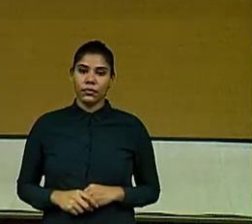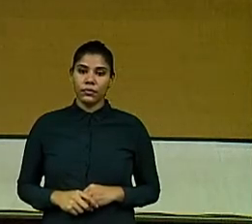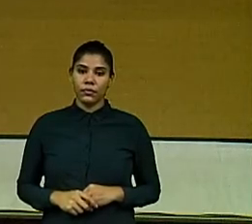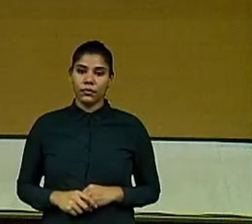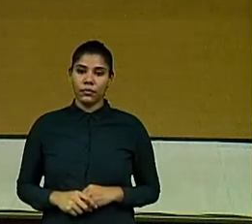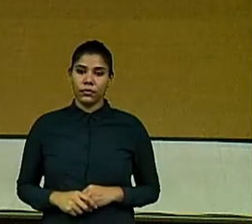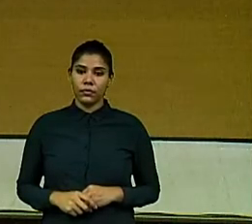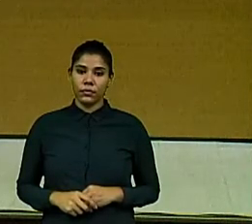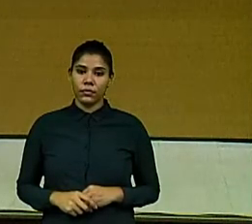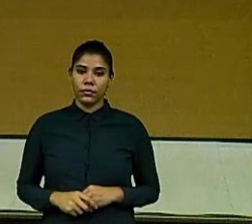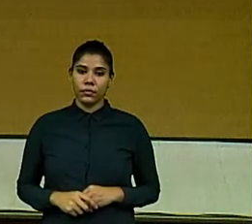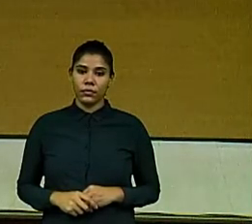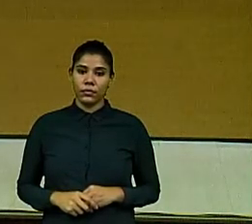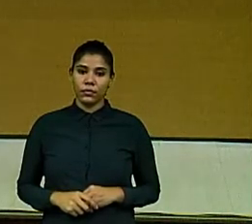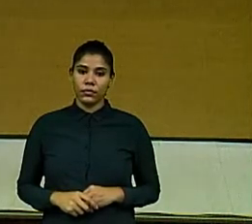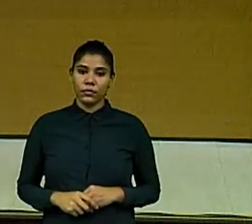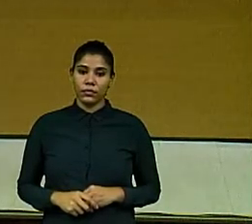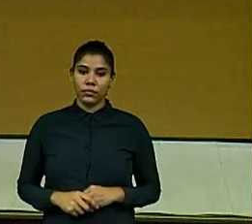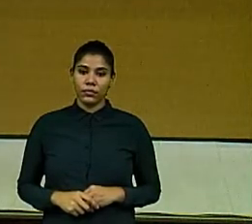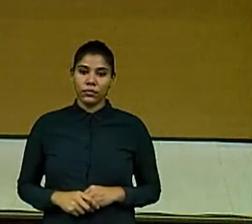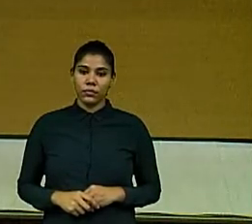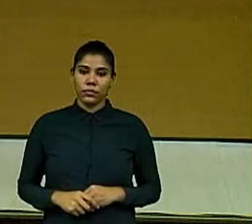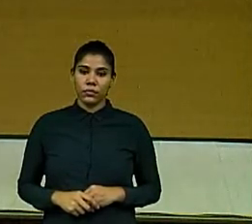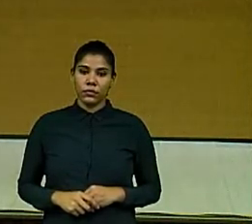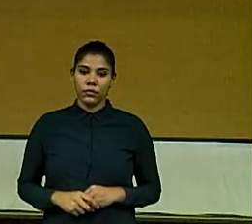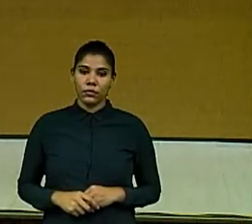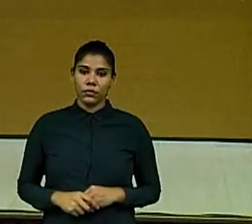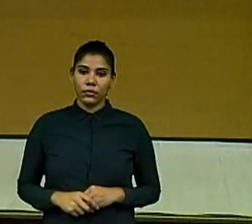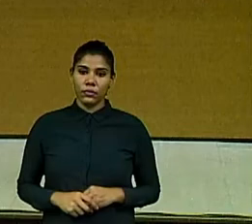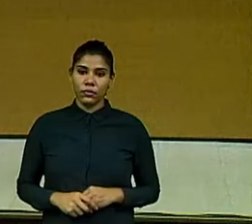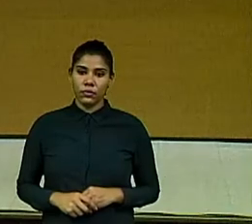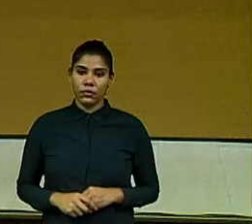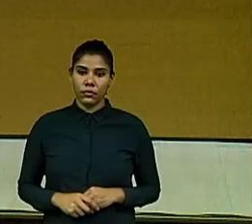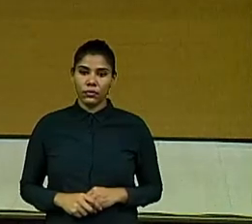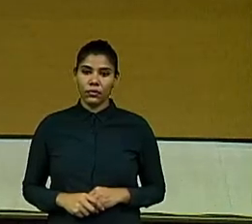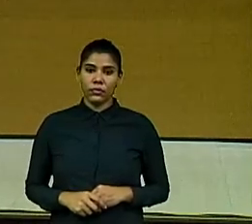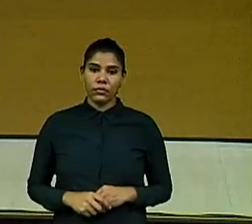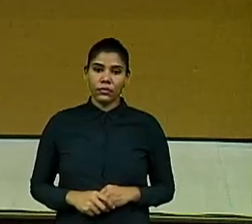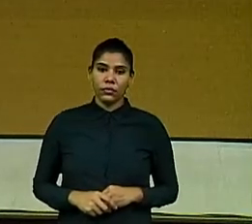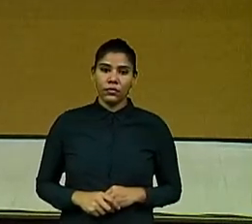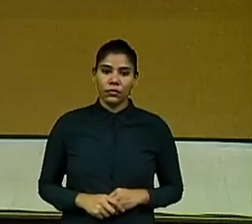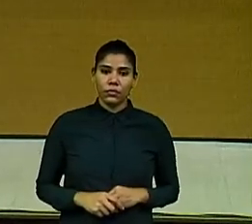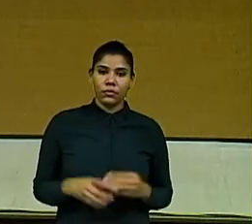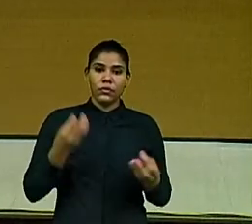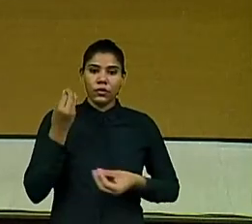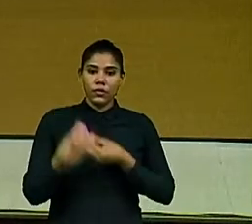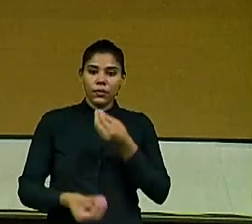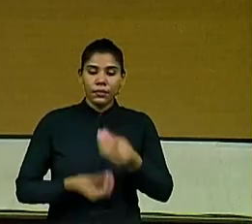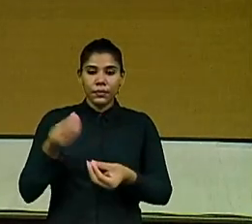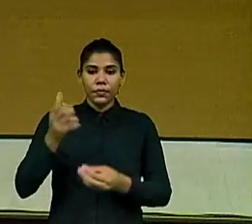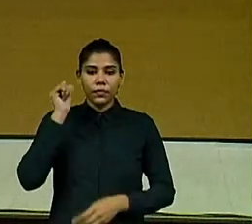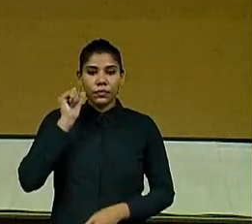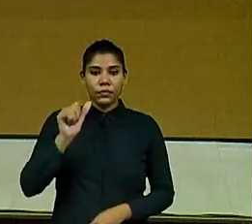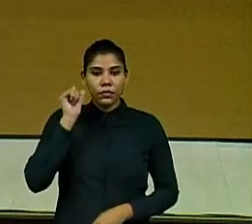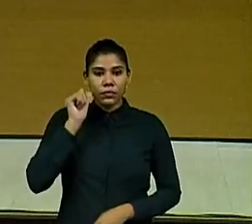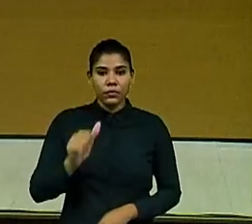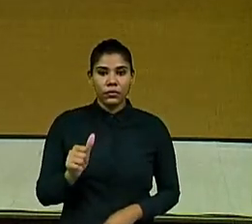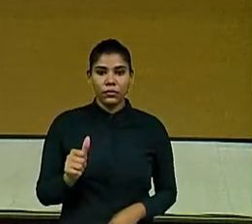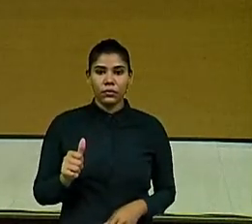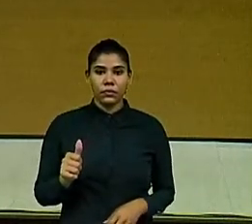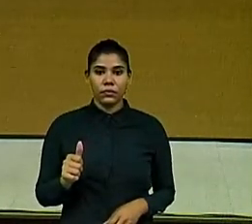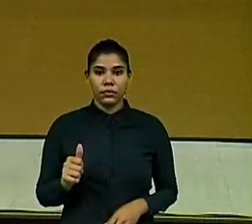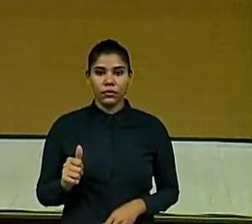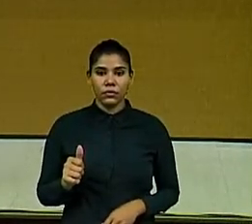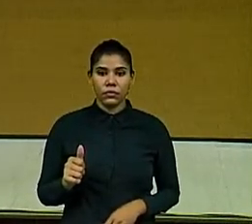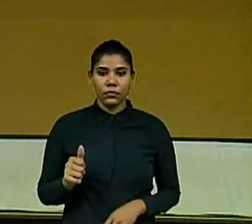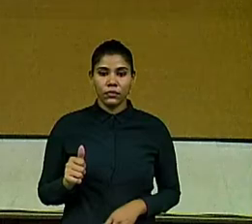a gente tem enfim né impossível não pensar sobre como essas mulheres elas atravessam é como